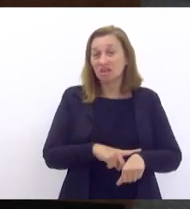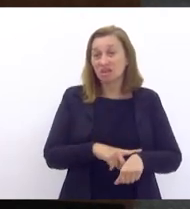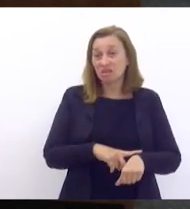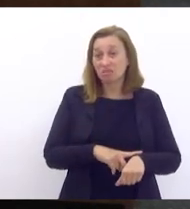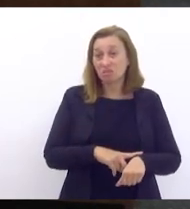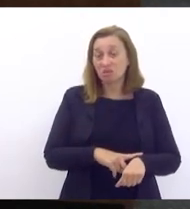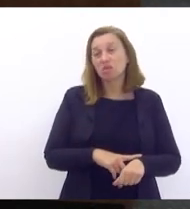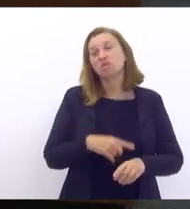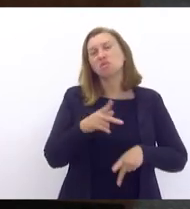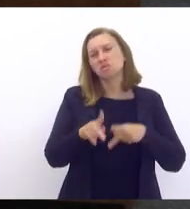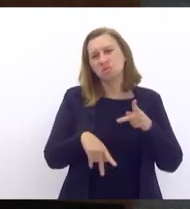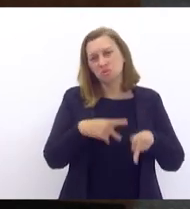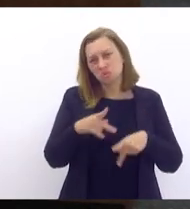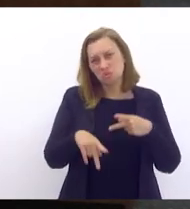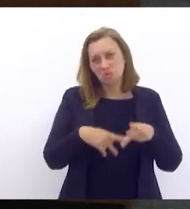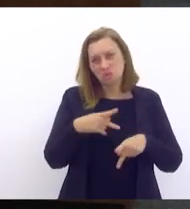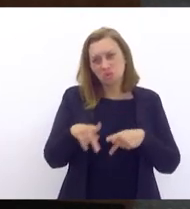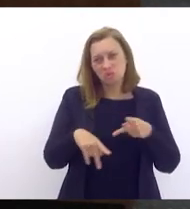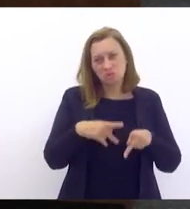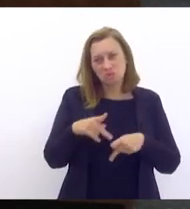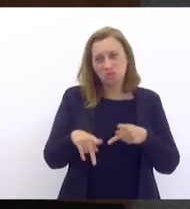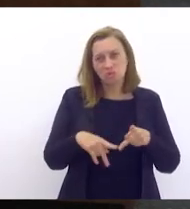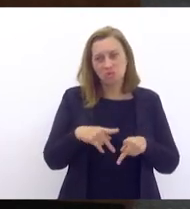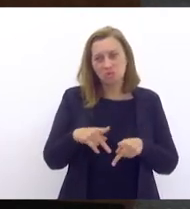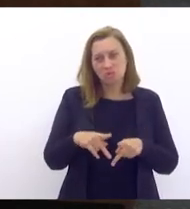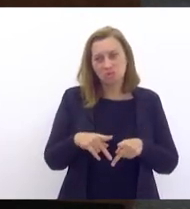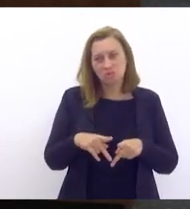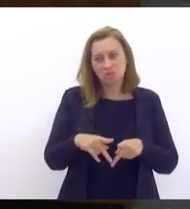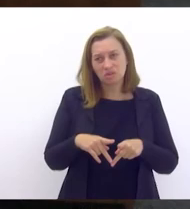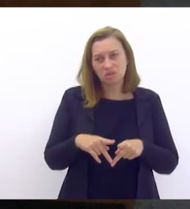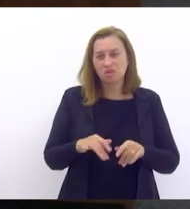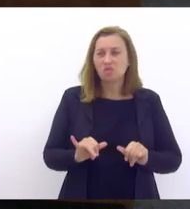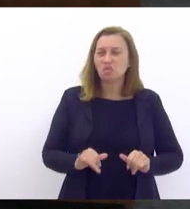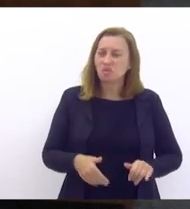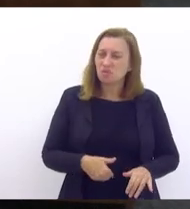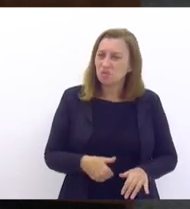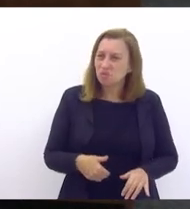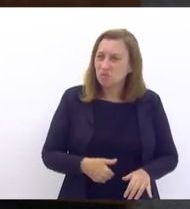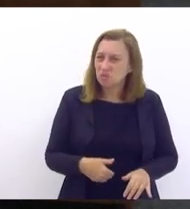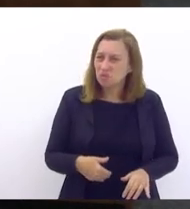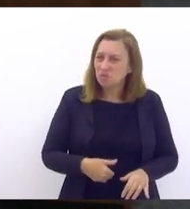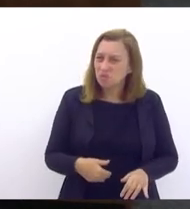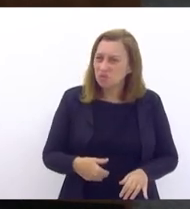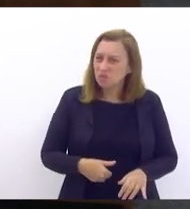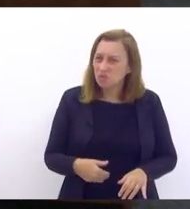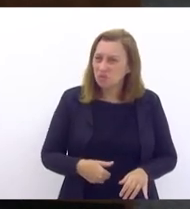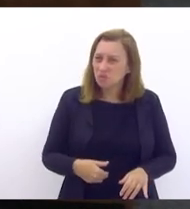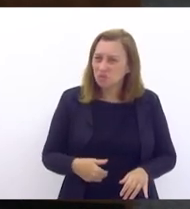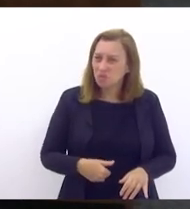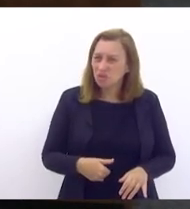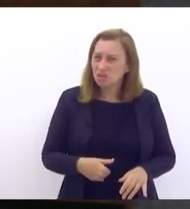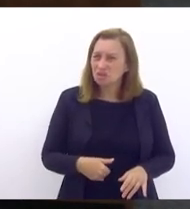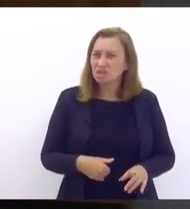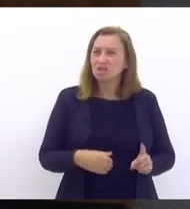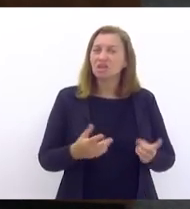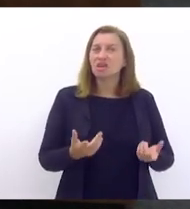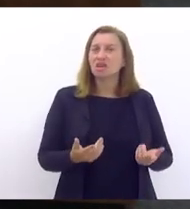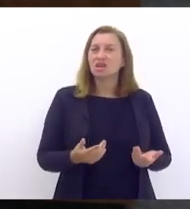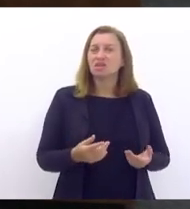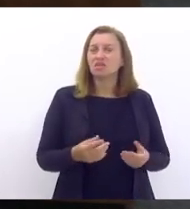a população fluminense passa fome, é vítima de uma